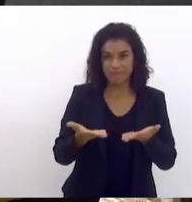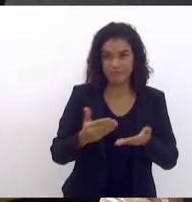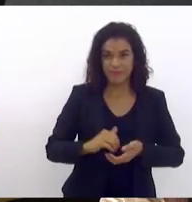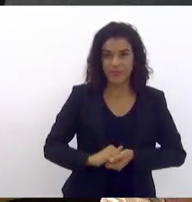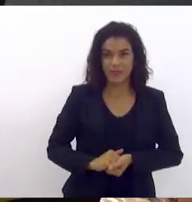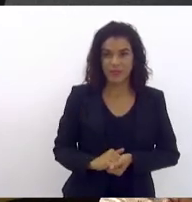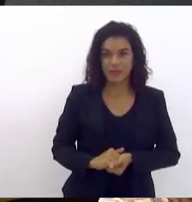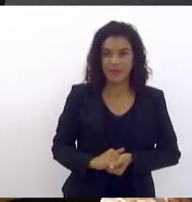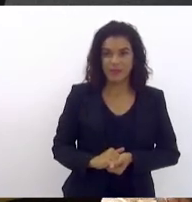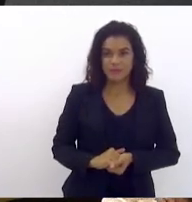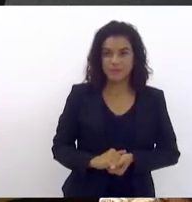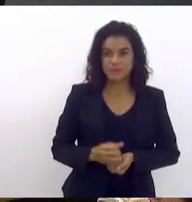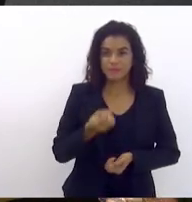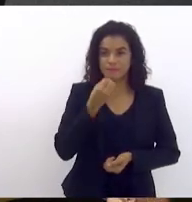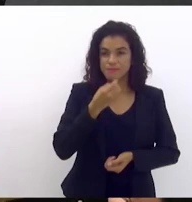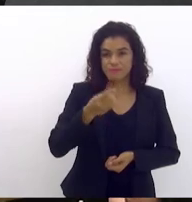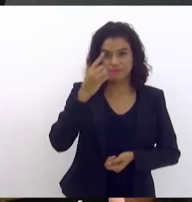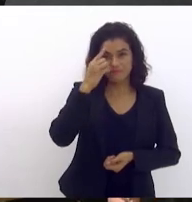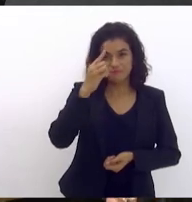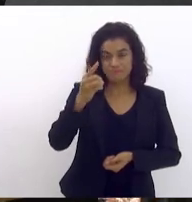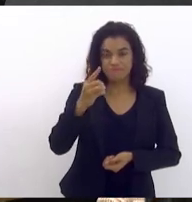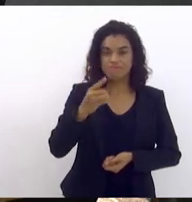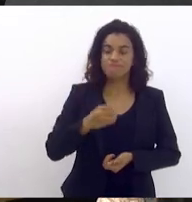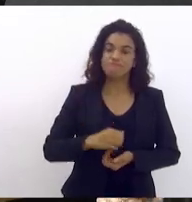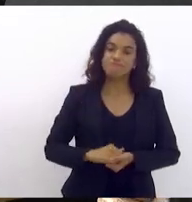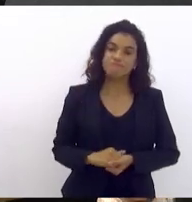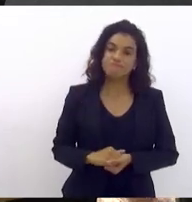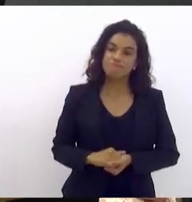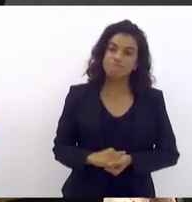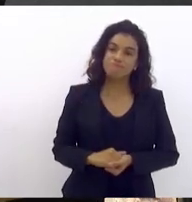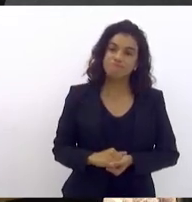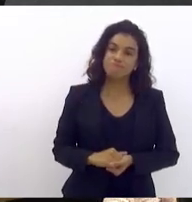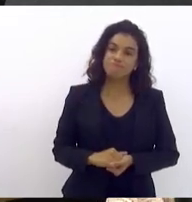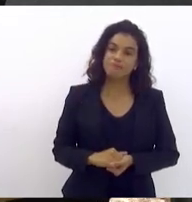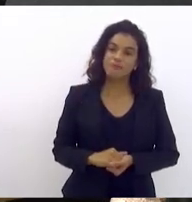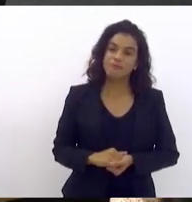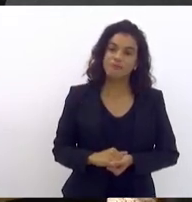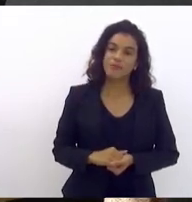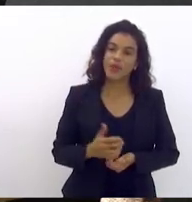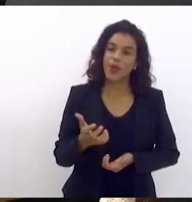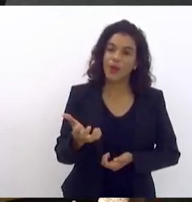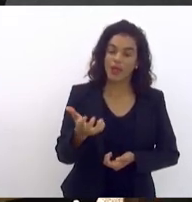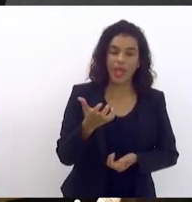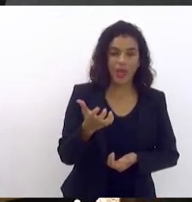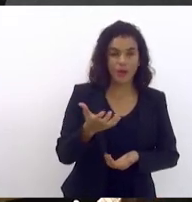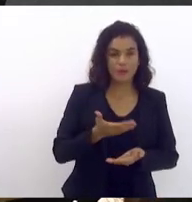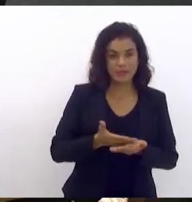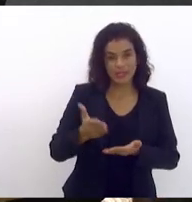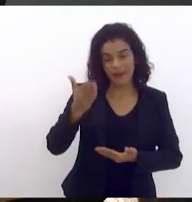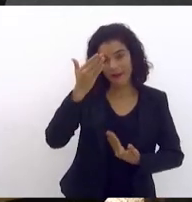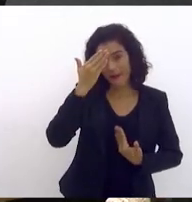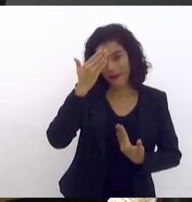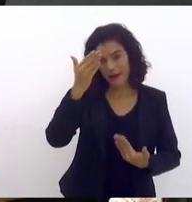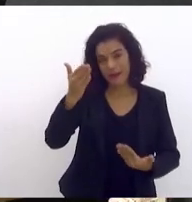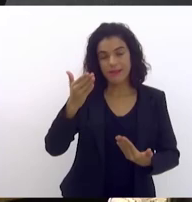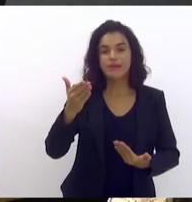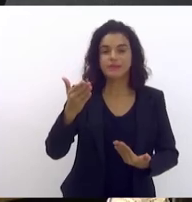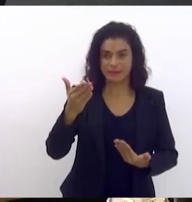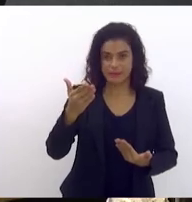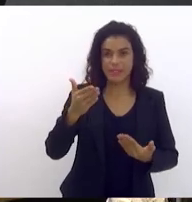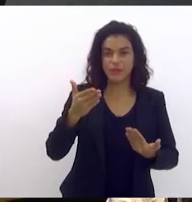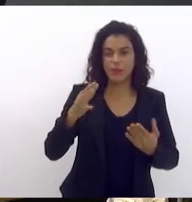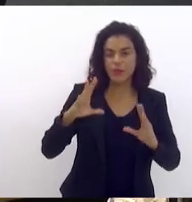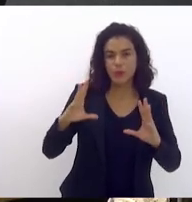favor Bom dia a todas e todos queria comear agradecendo a mesa na figura do noss querid